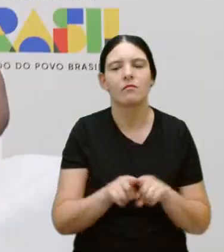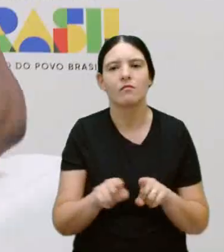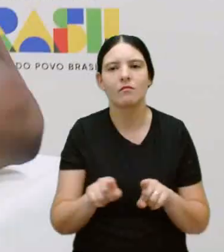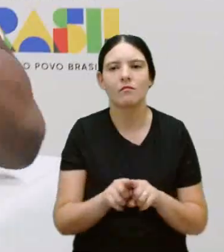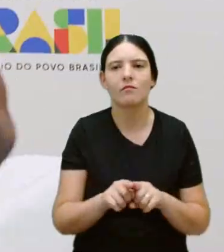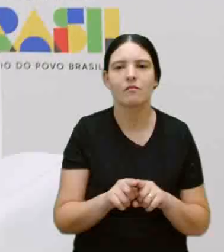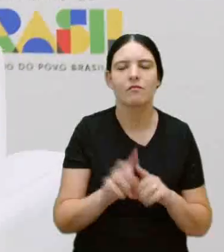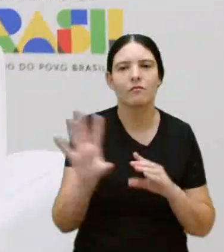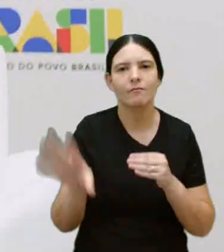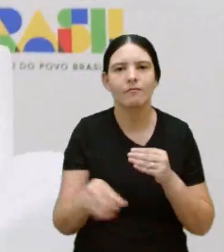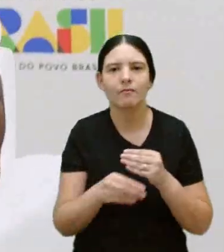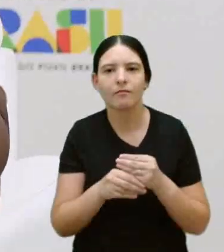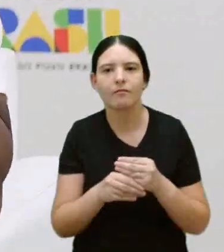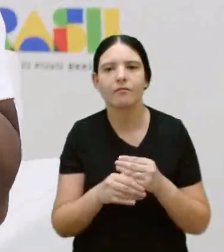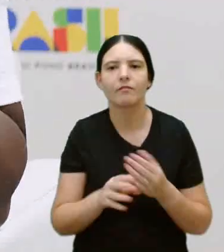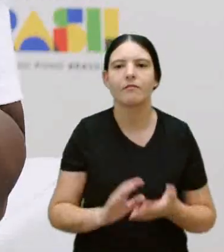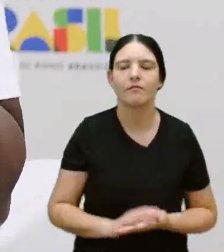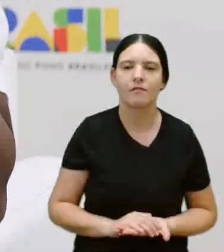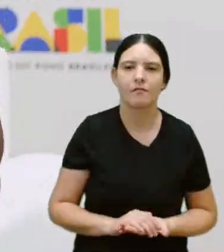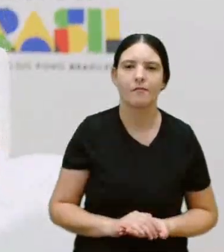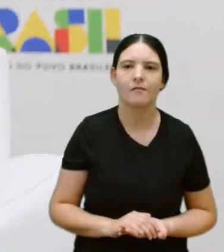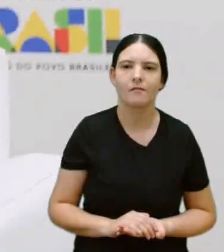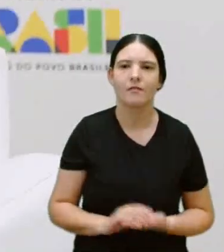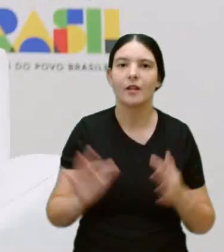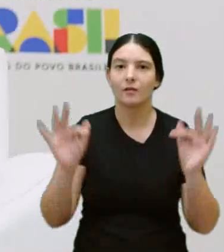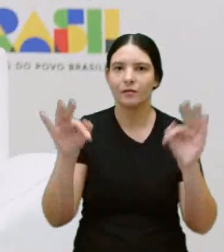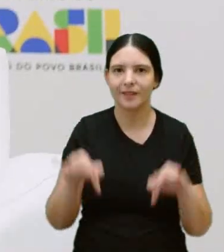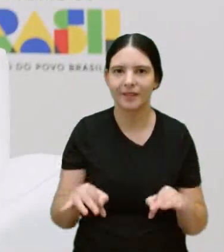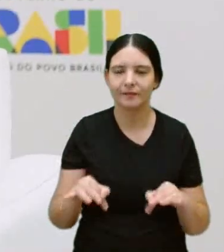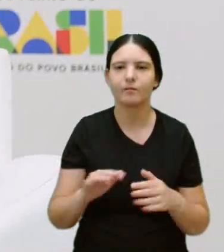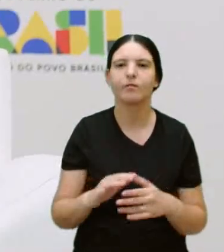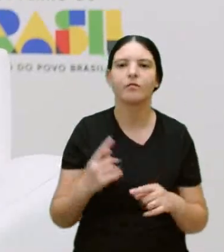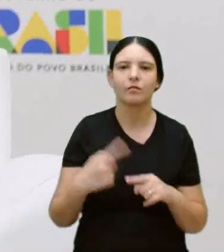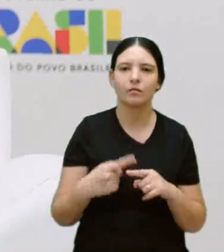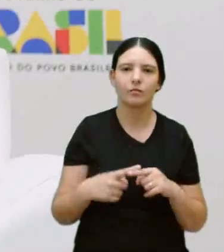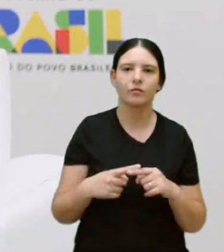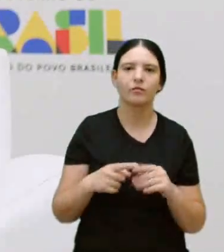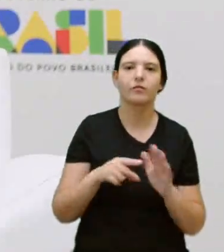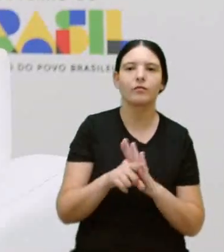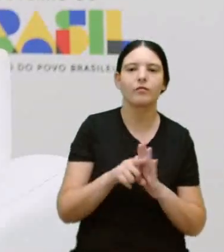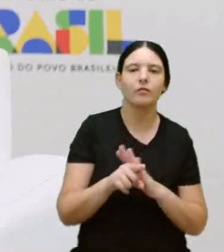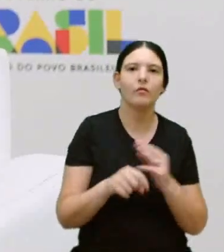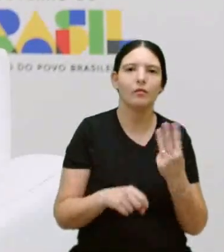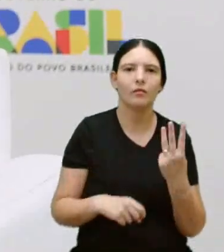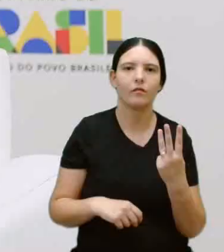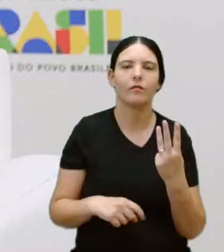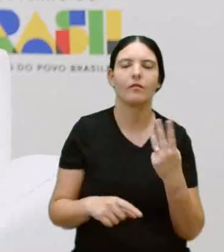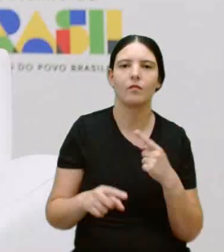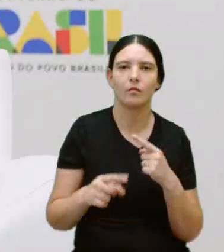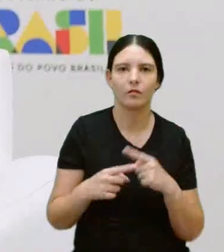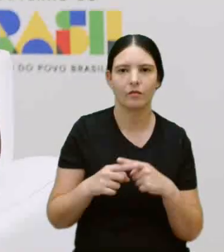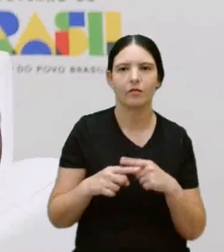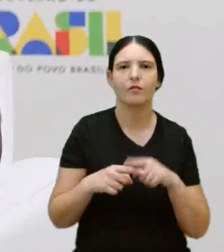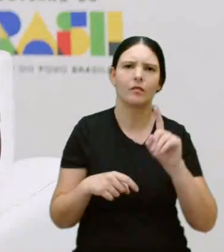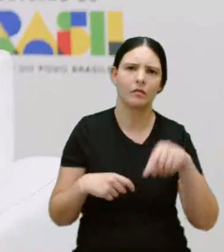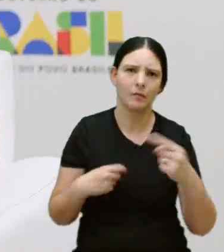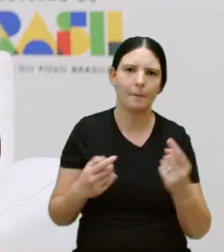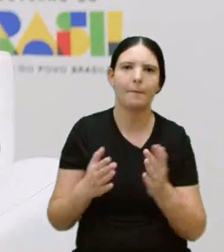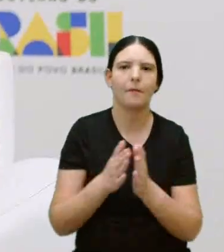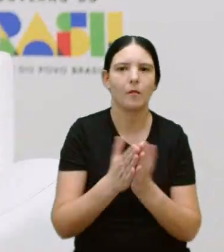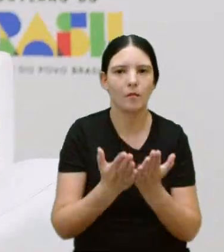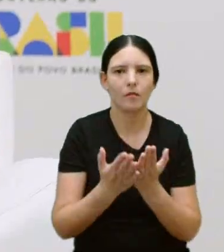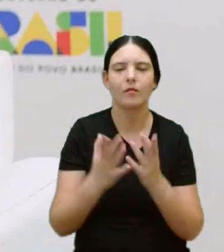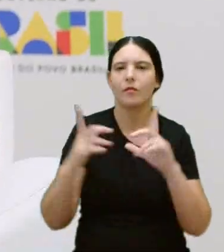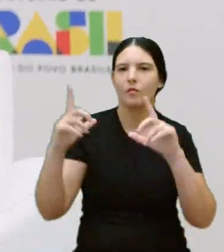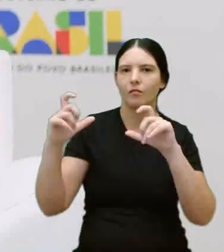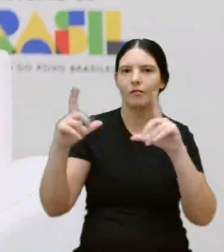completude. Então, vou encerrar aqui, né, com essas 3 questões. Depois a gente vai ter livro, tirar foto. Vai